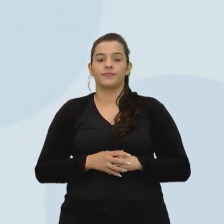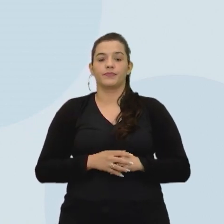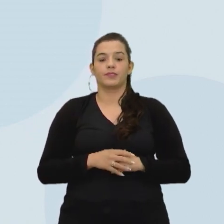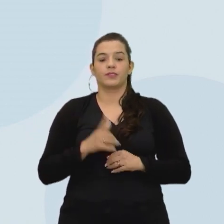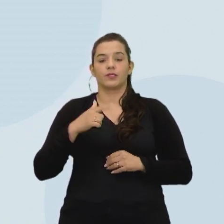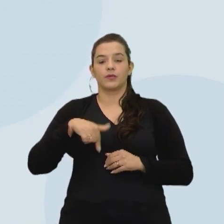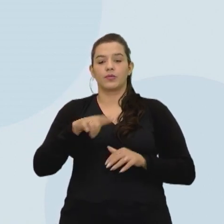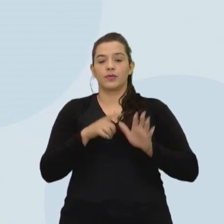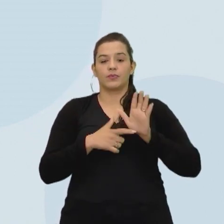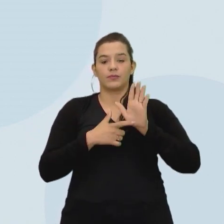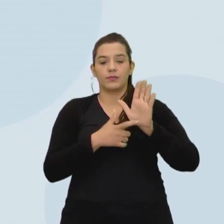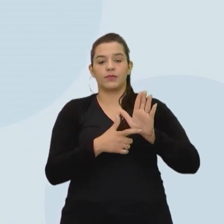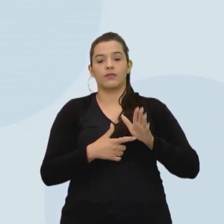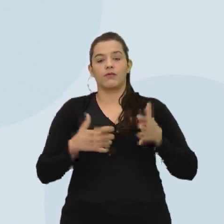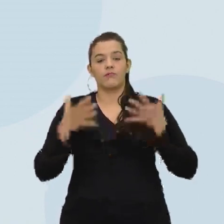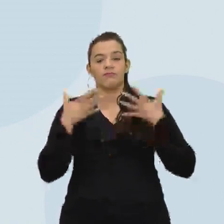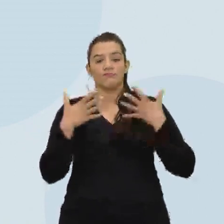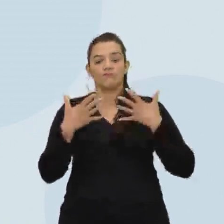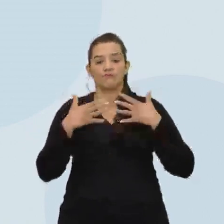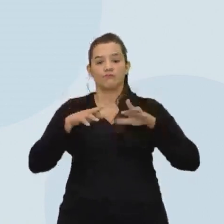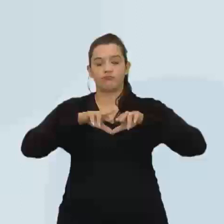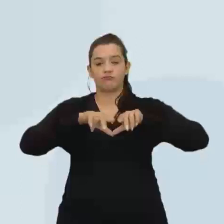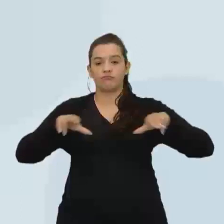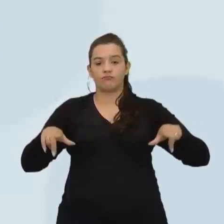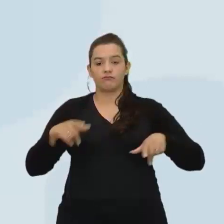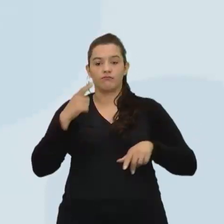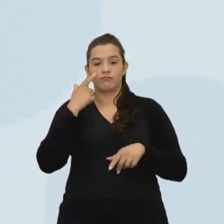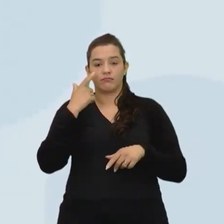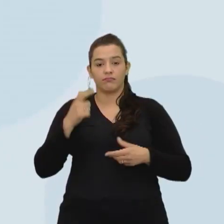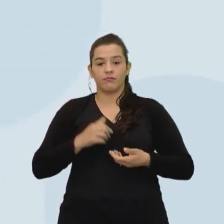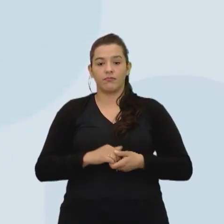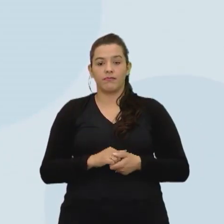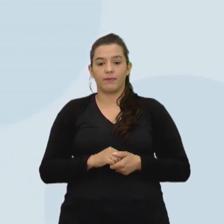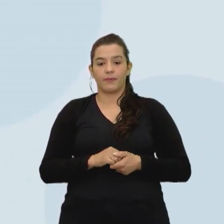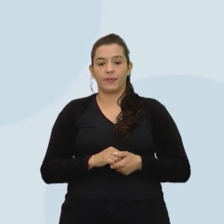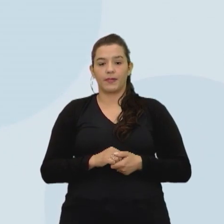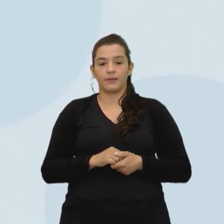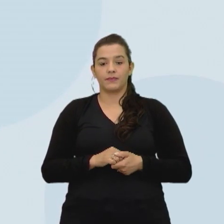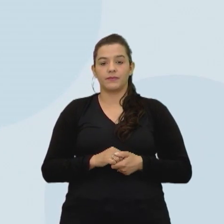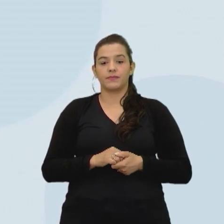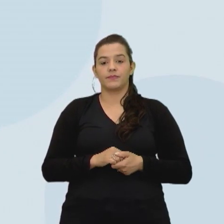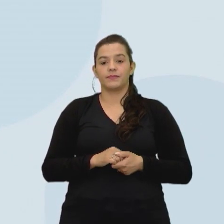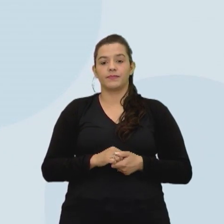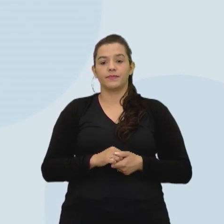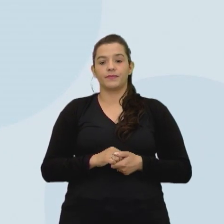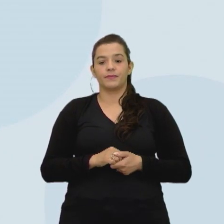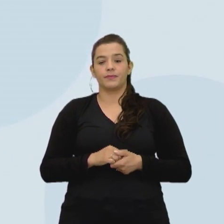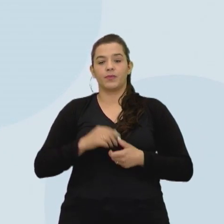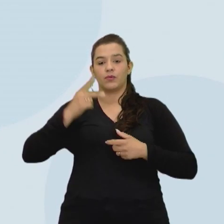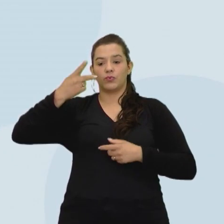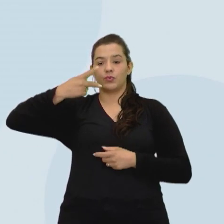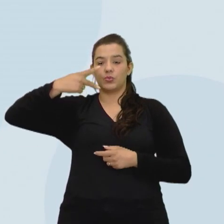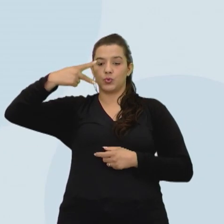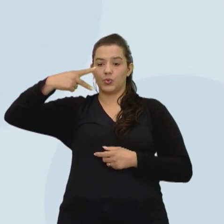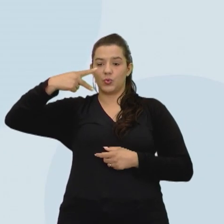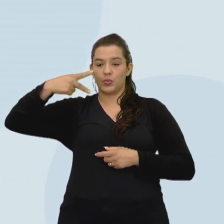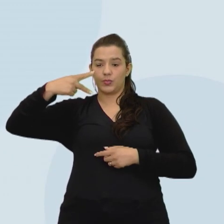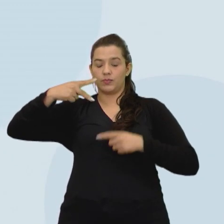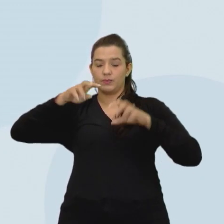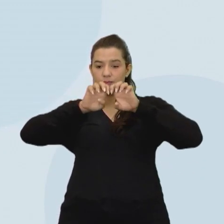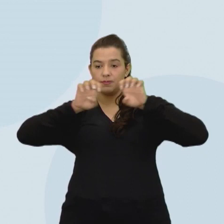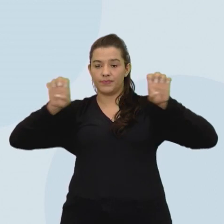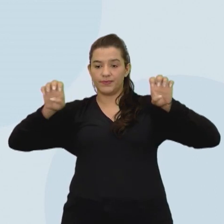quando apresenta aí a parte climática, né, do continente africano. Parece um espelho refletindo nos dois hemisférios. Então é